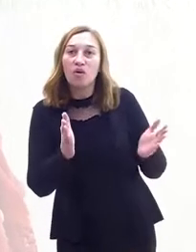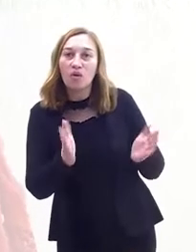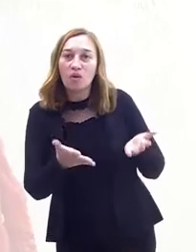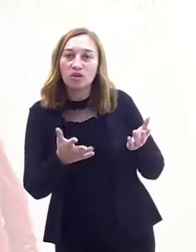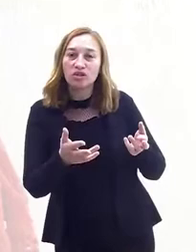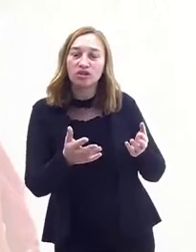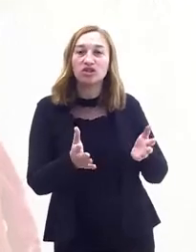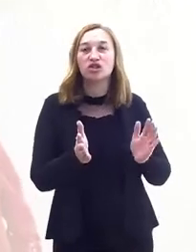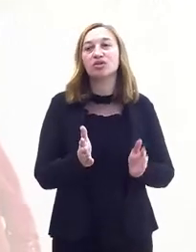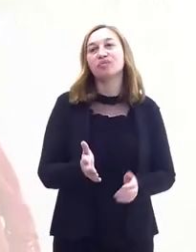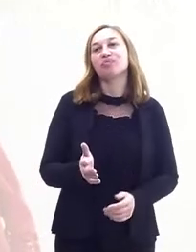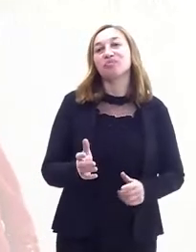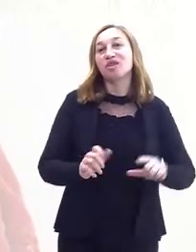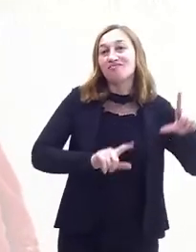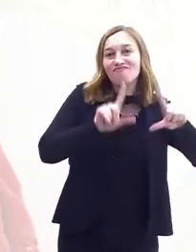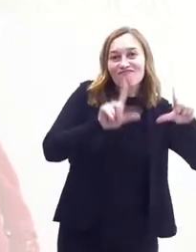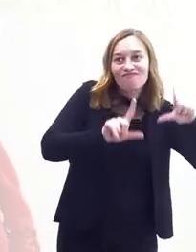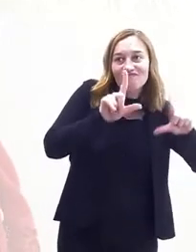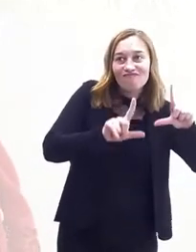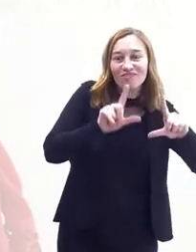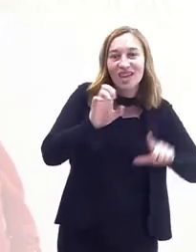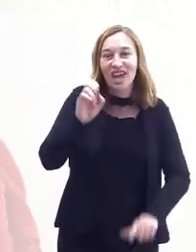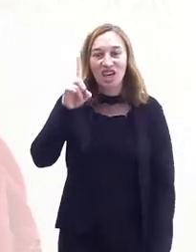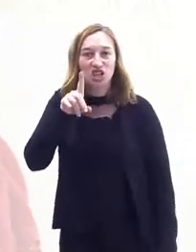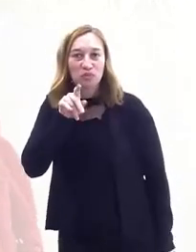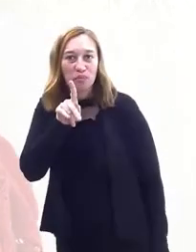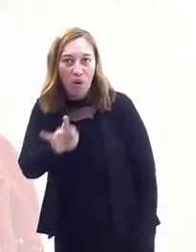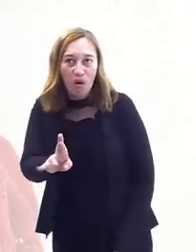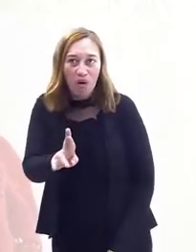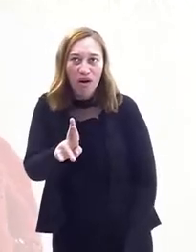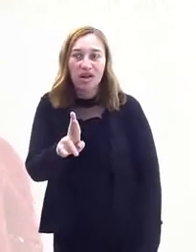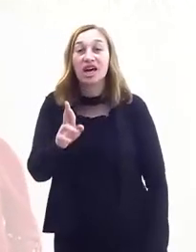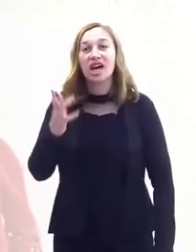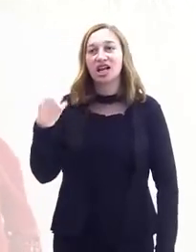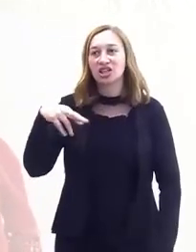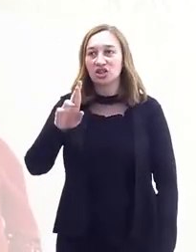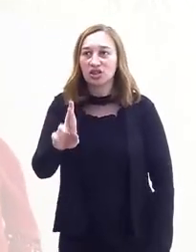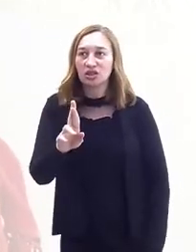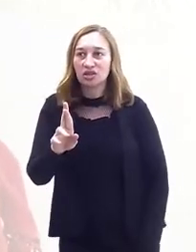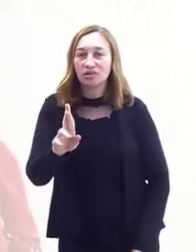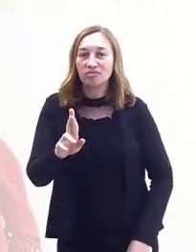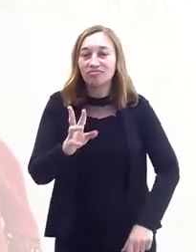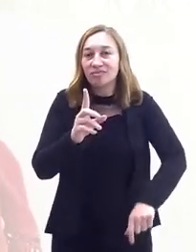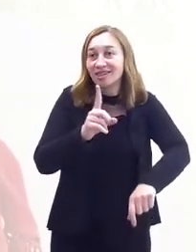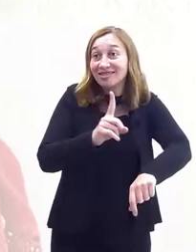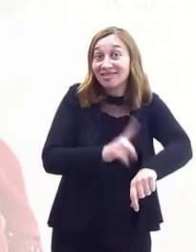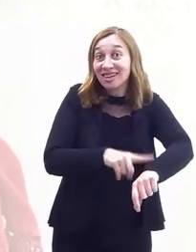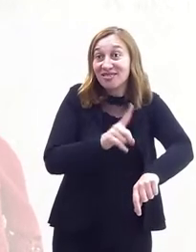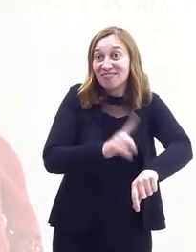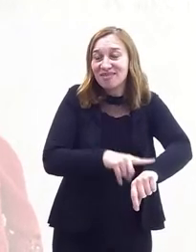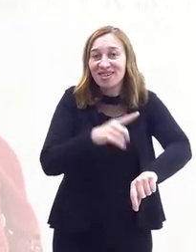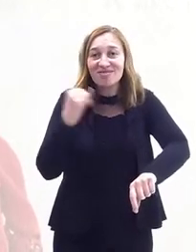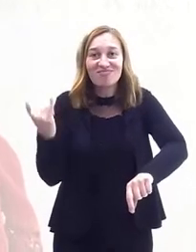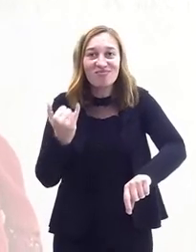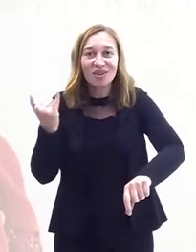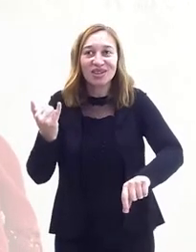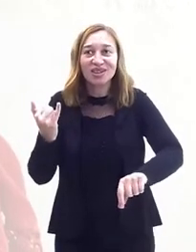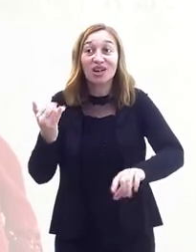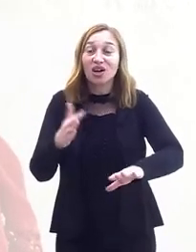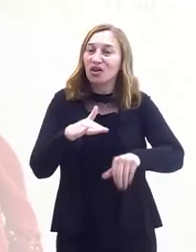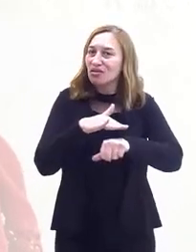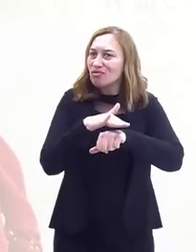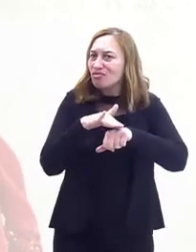Programa Expo Religião de hoje está literalmente dentro do tema. Nós